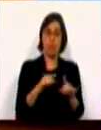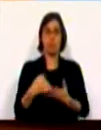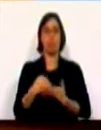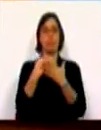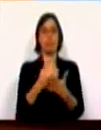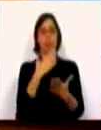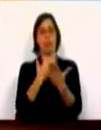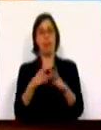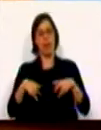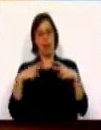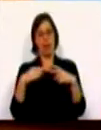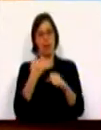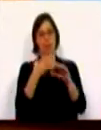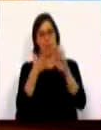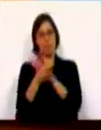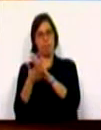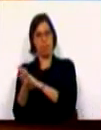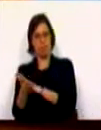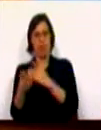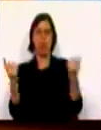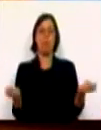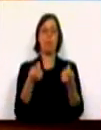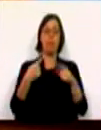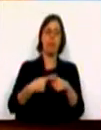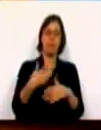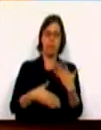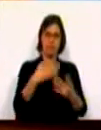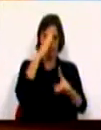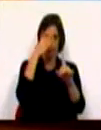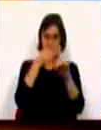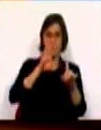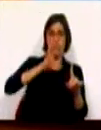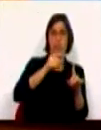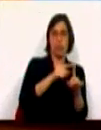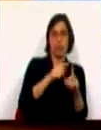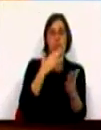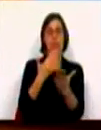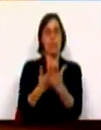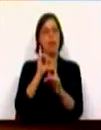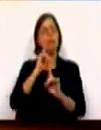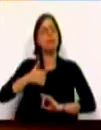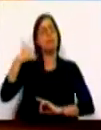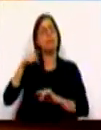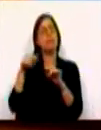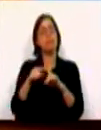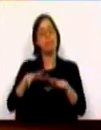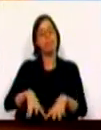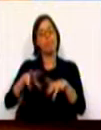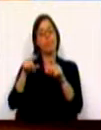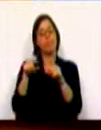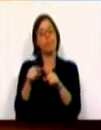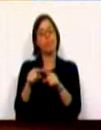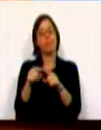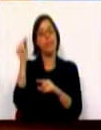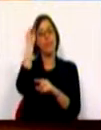contribuindo para gerar riqueza e postos de trabalho, promovendo a atratividade de destinos regionais e contribuindo decisivamente para o desenvolvimento